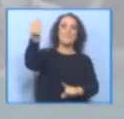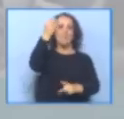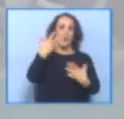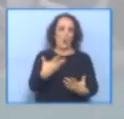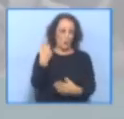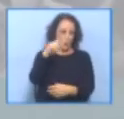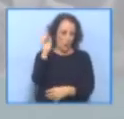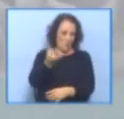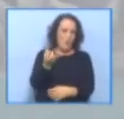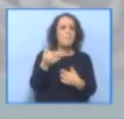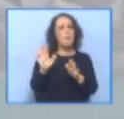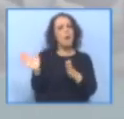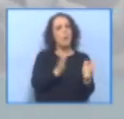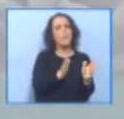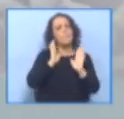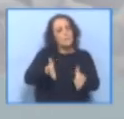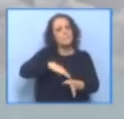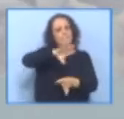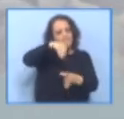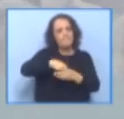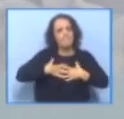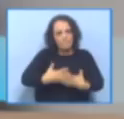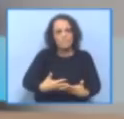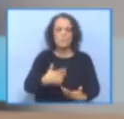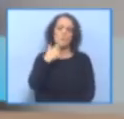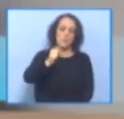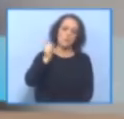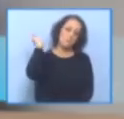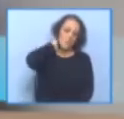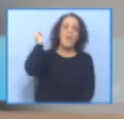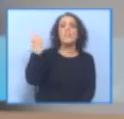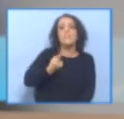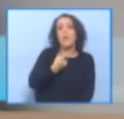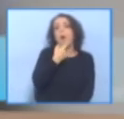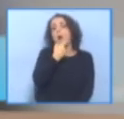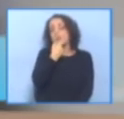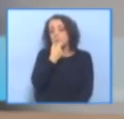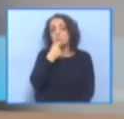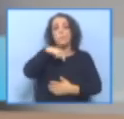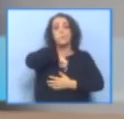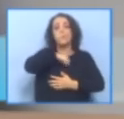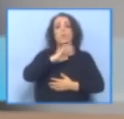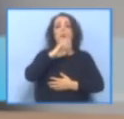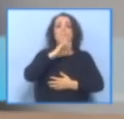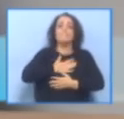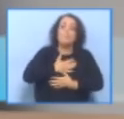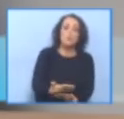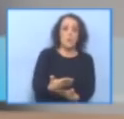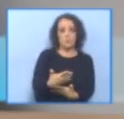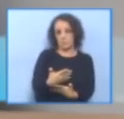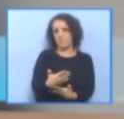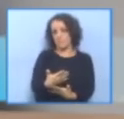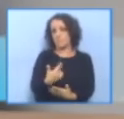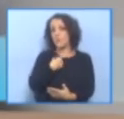dia, mas há um dever de envolvimento. Há um dever de envolvimento para cá tenha essa vocação específica. Estamos aqui a falar,